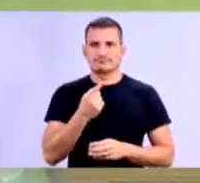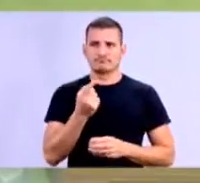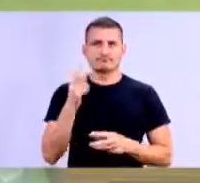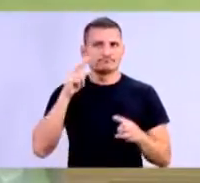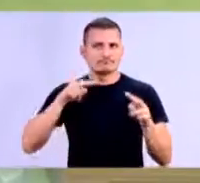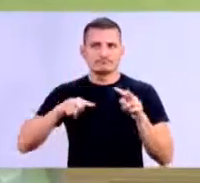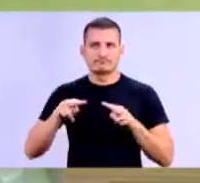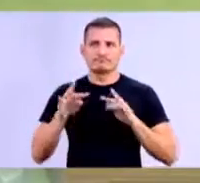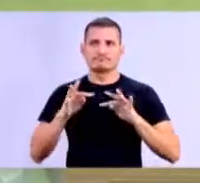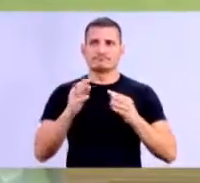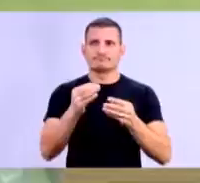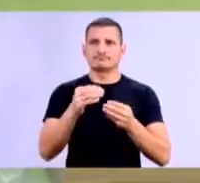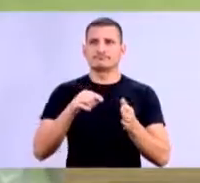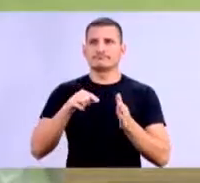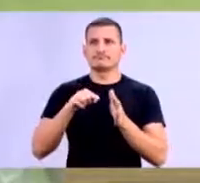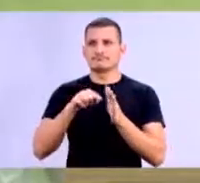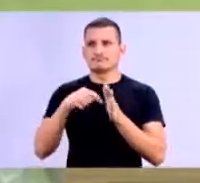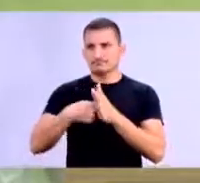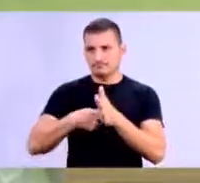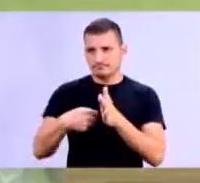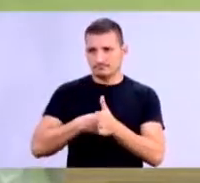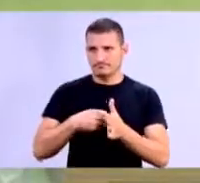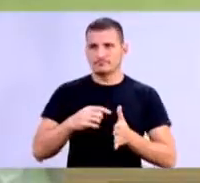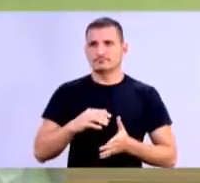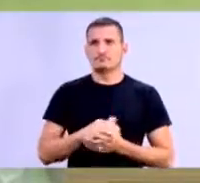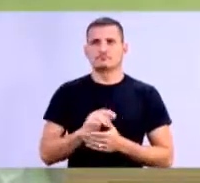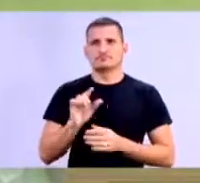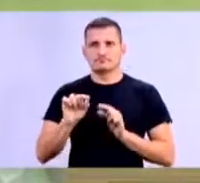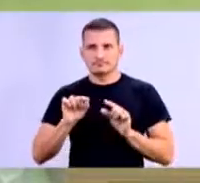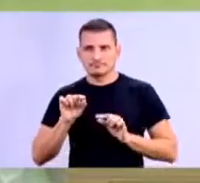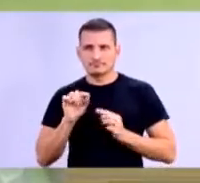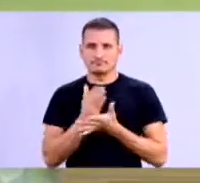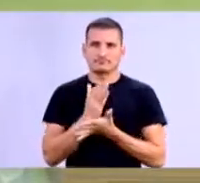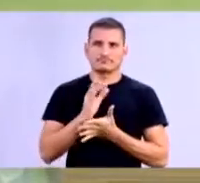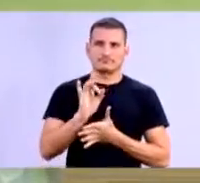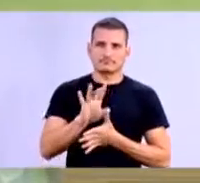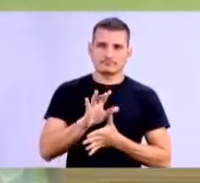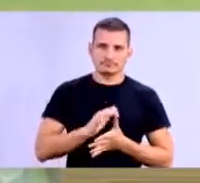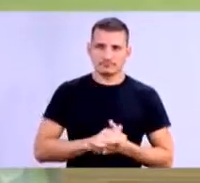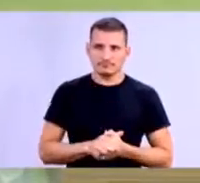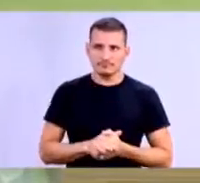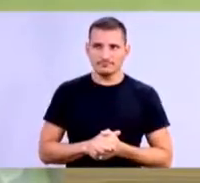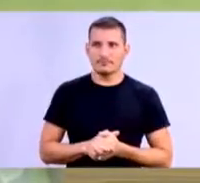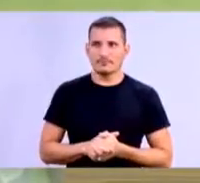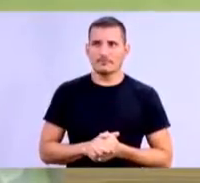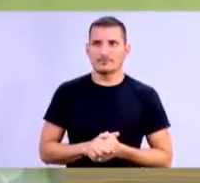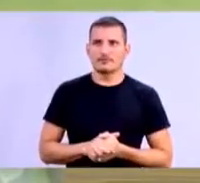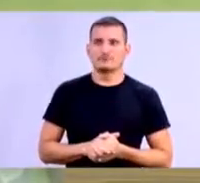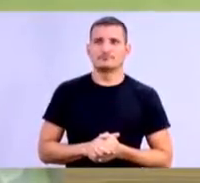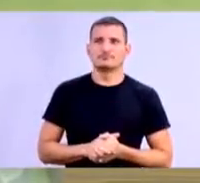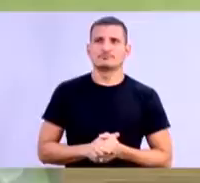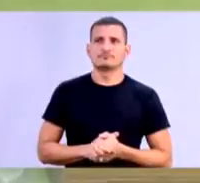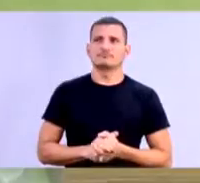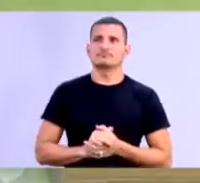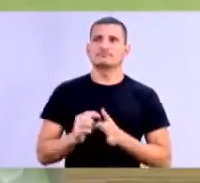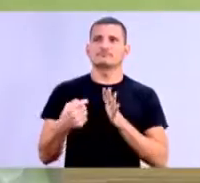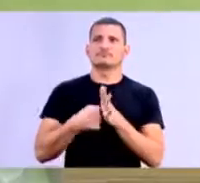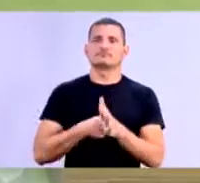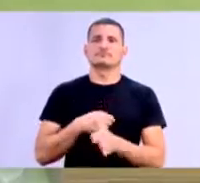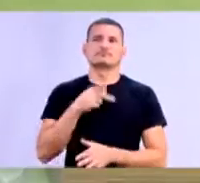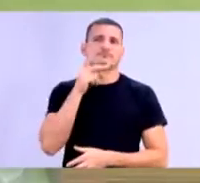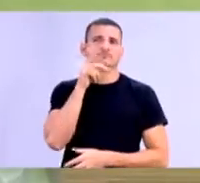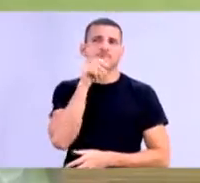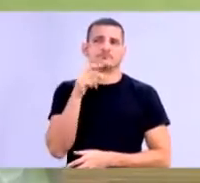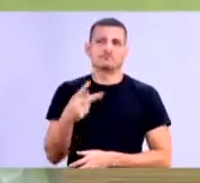visualizar todas as perguntas, então eu seleciono algumas. Vamos começar falando da pergunta de um aluno do Polo Zona